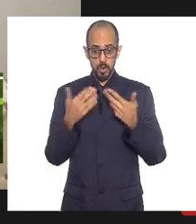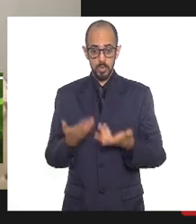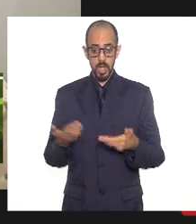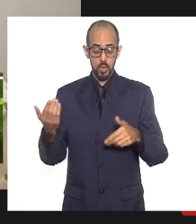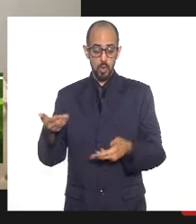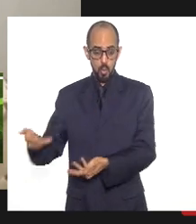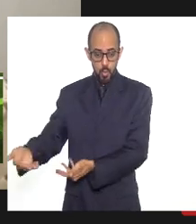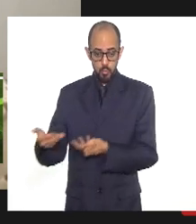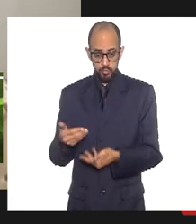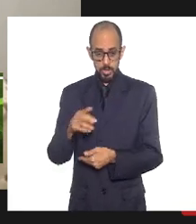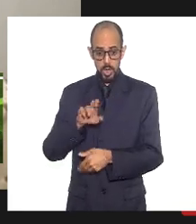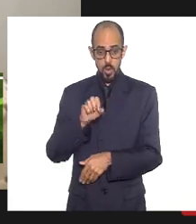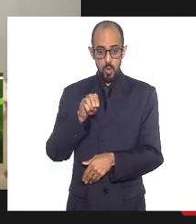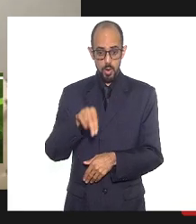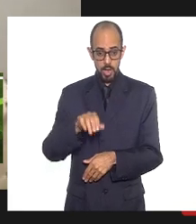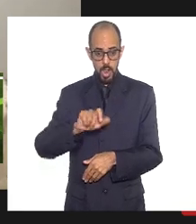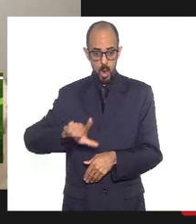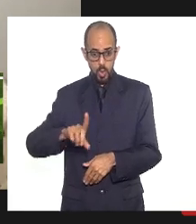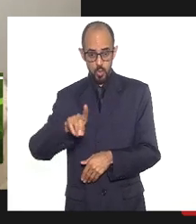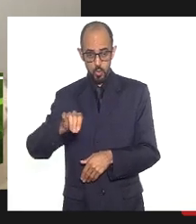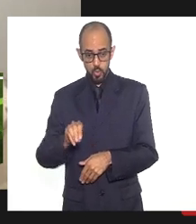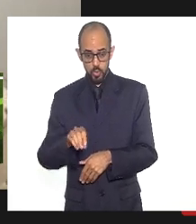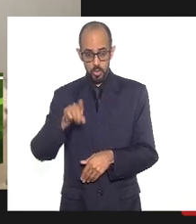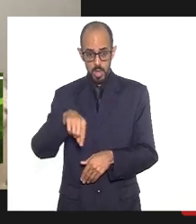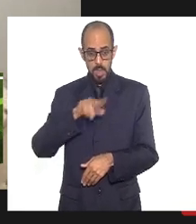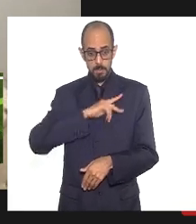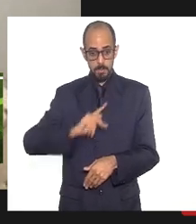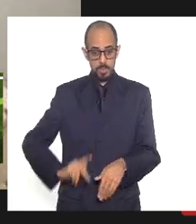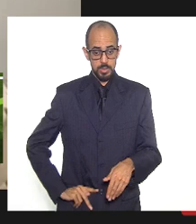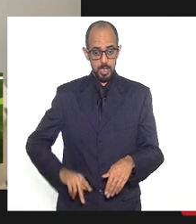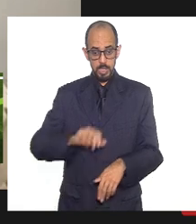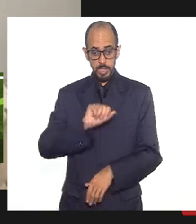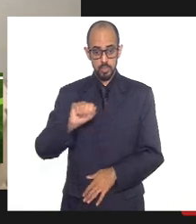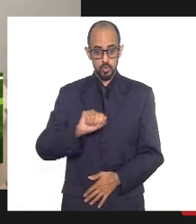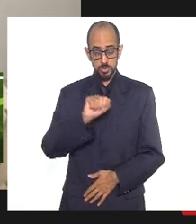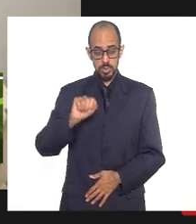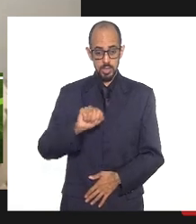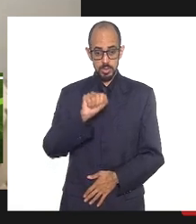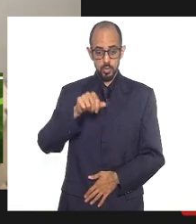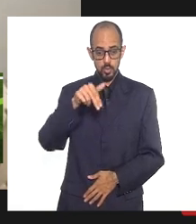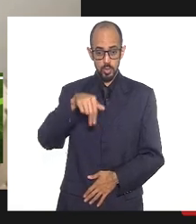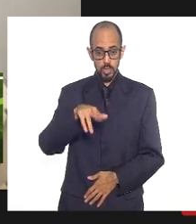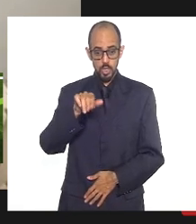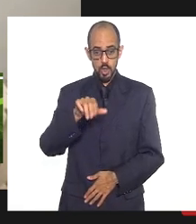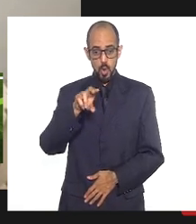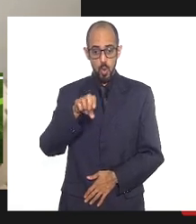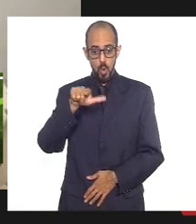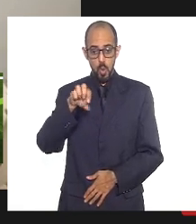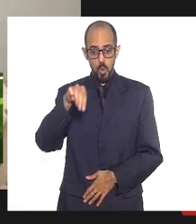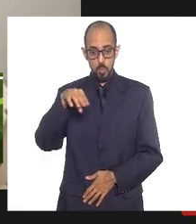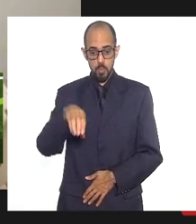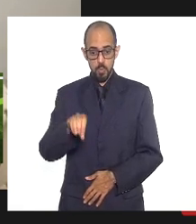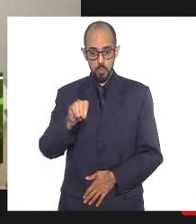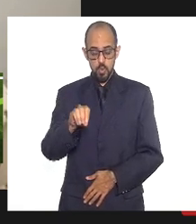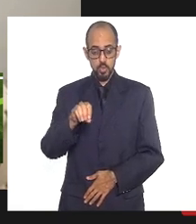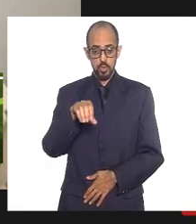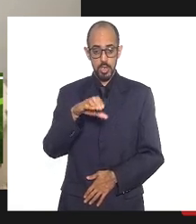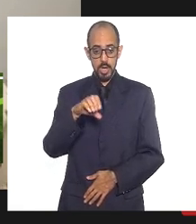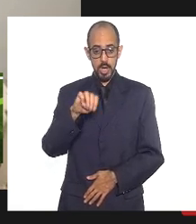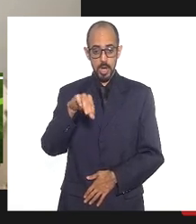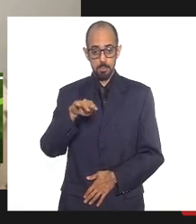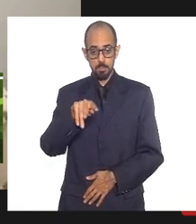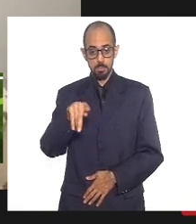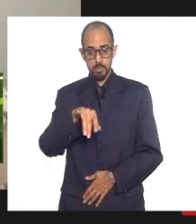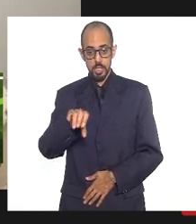senhor Ronaldo dos Santos, que é presidente da Associação do Quilombo de Campinho da Independência